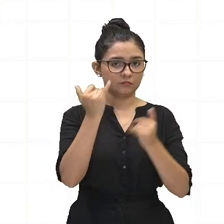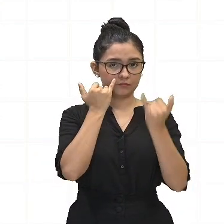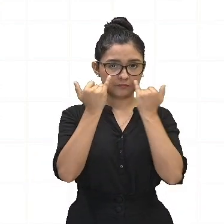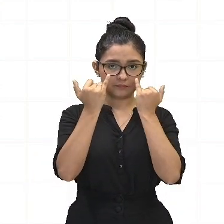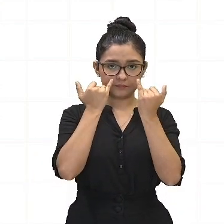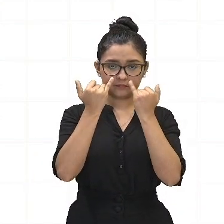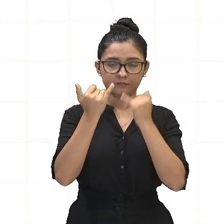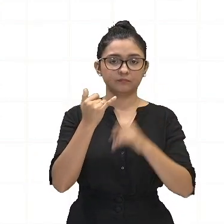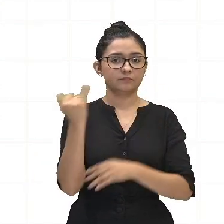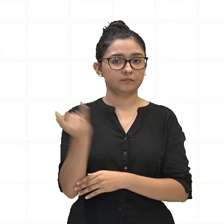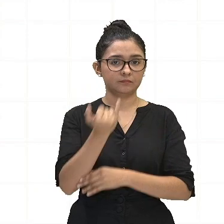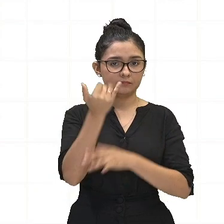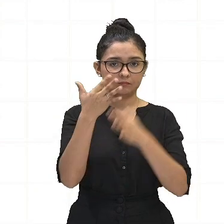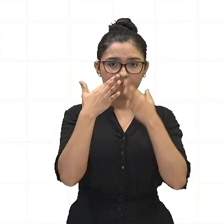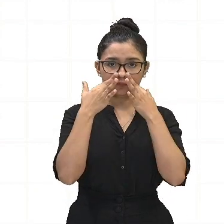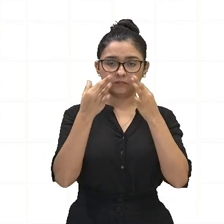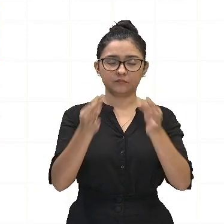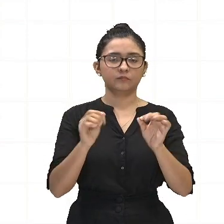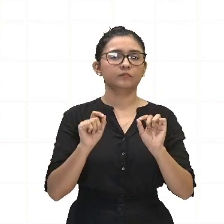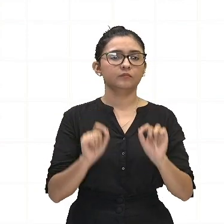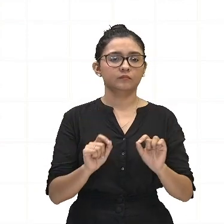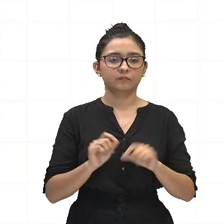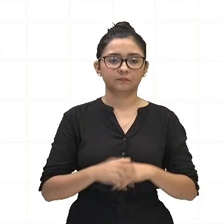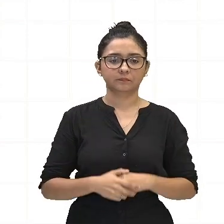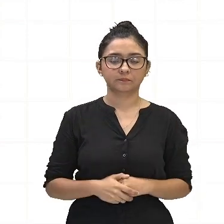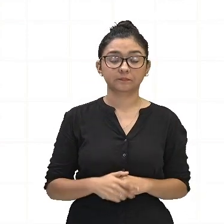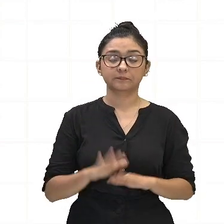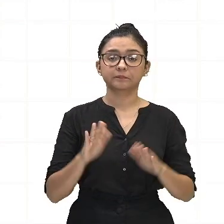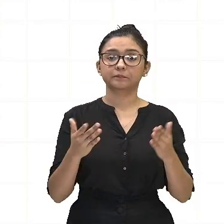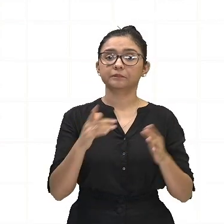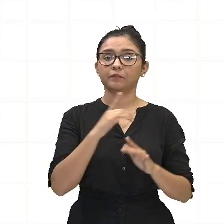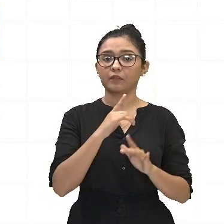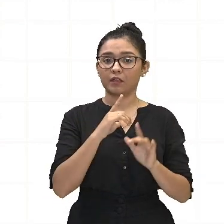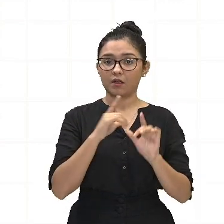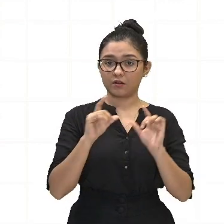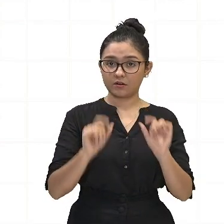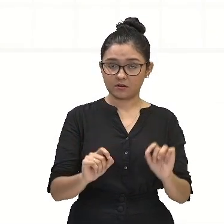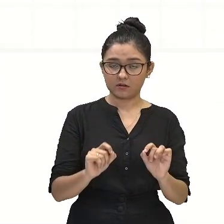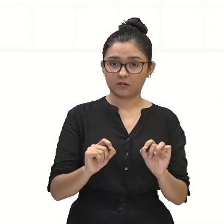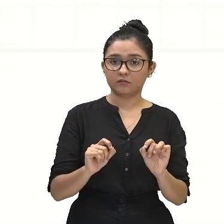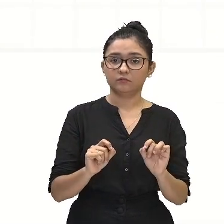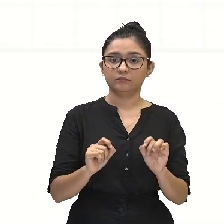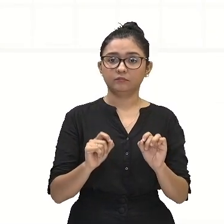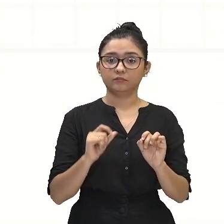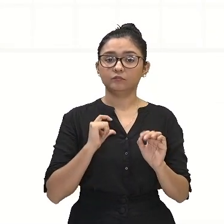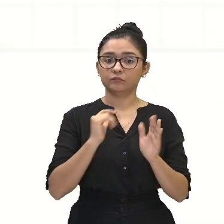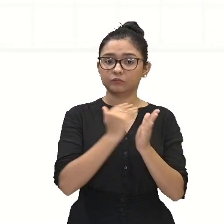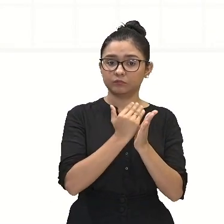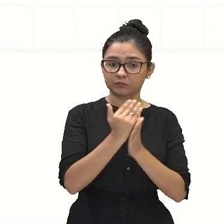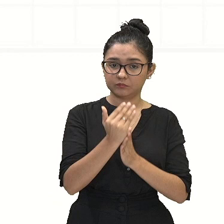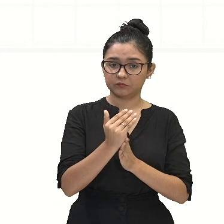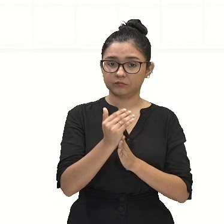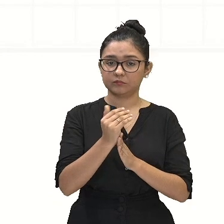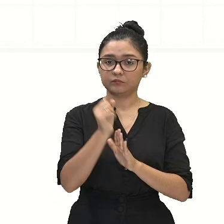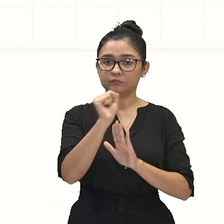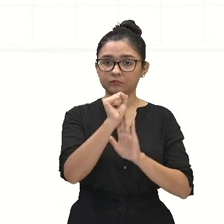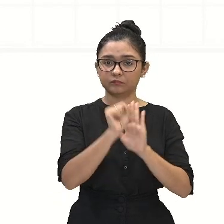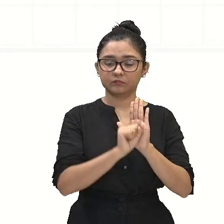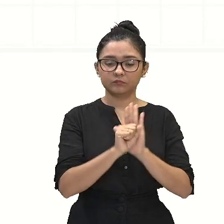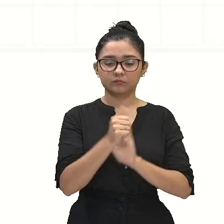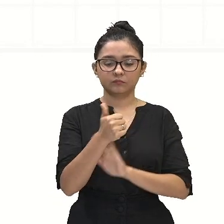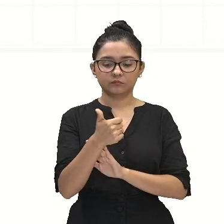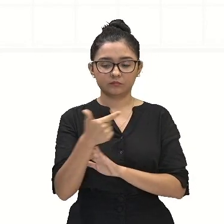muito importantes. Que informações são essas? Nós temos aqui, a partir do século XII, e esse período é